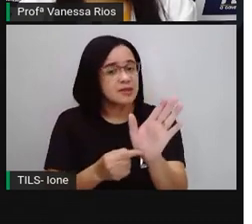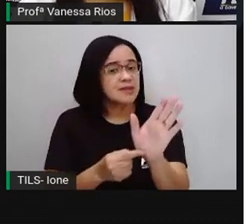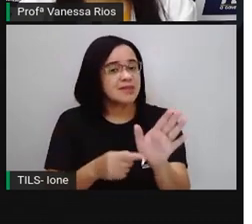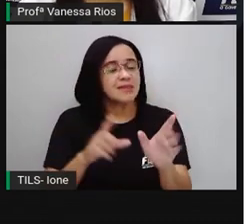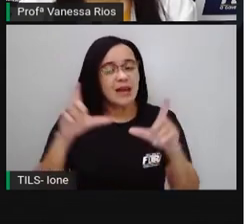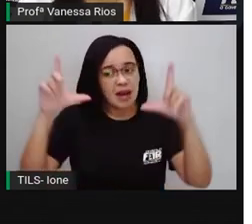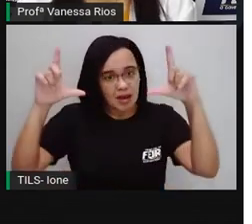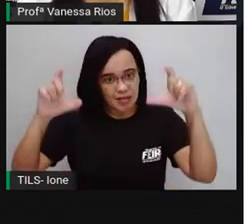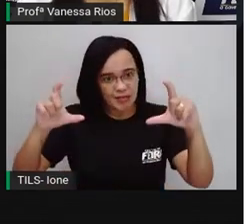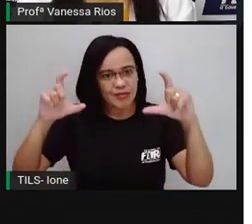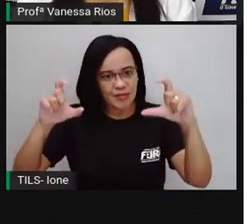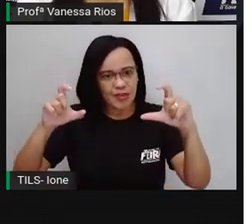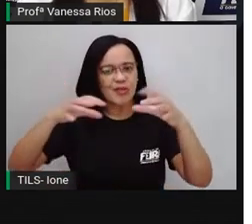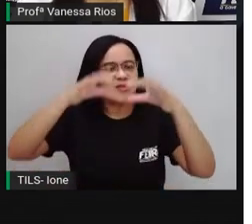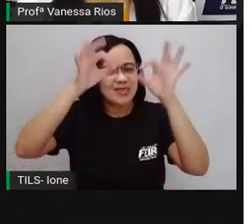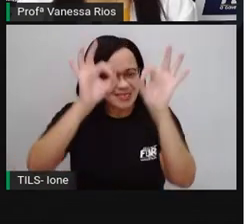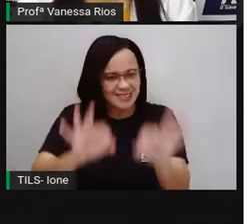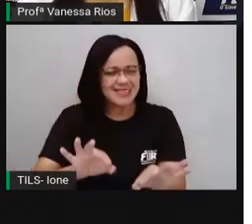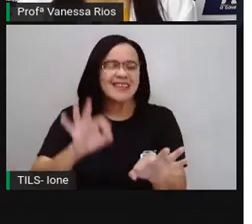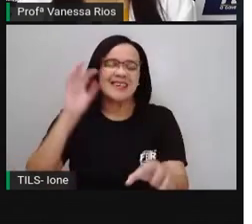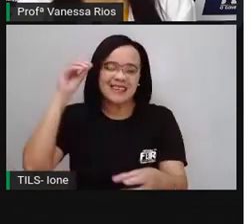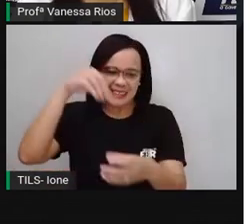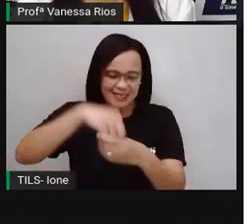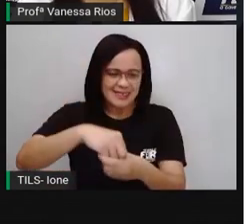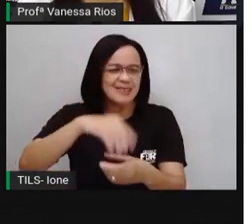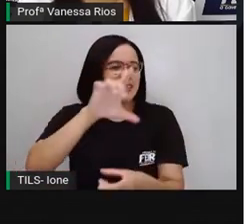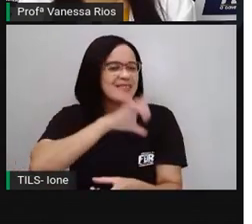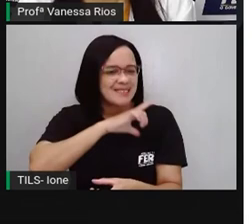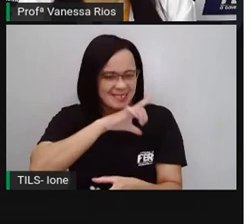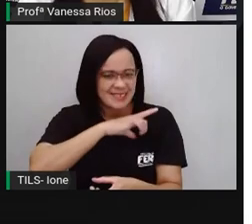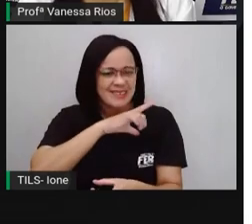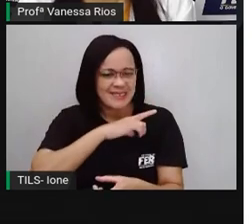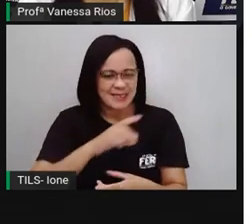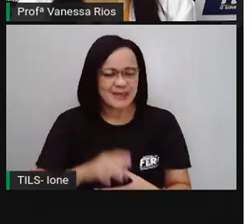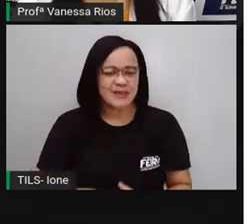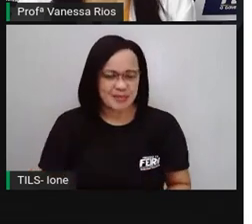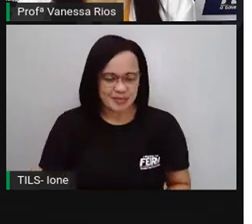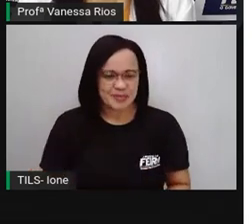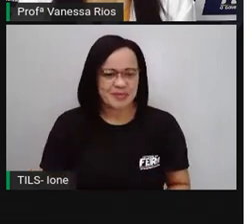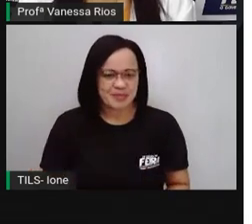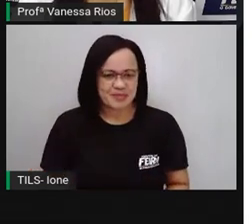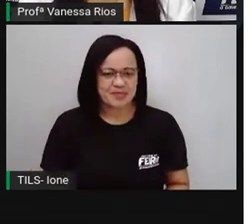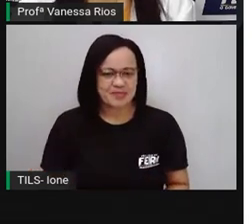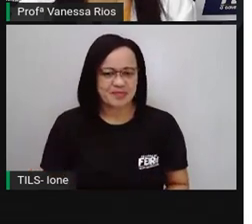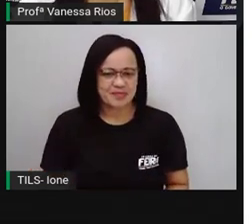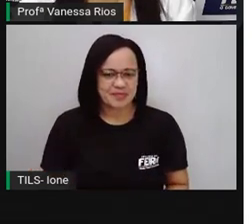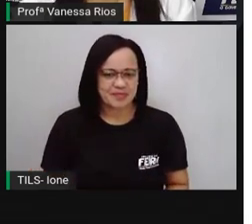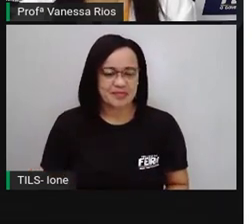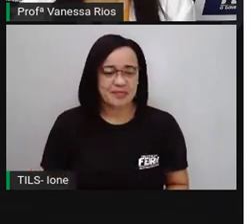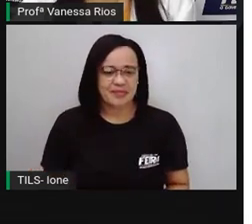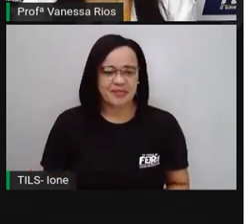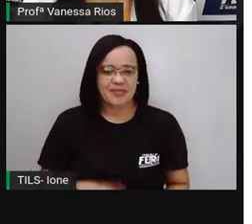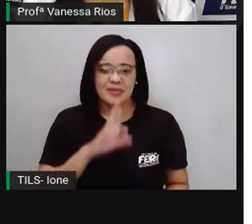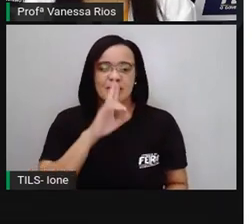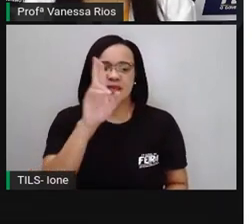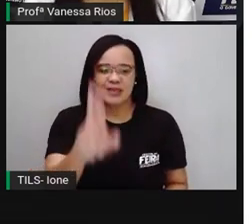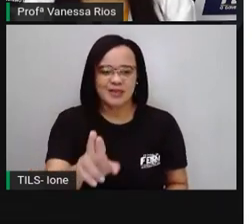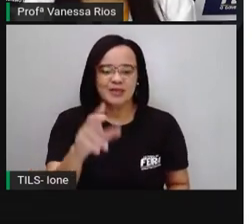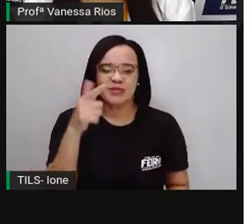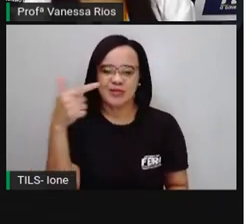de arestas mais aqui o número de faces é igual a 2, e que existe aí